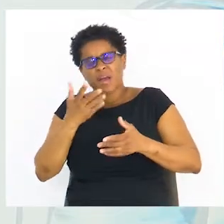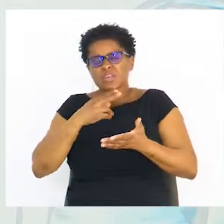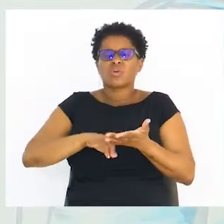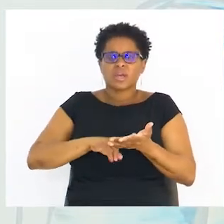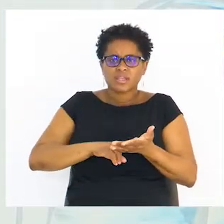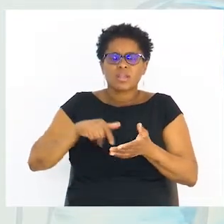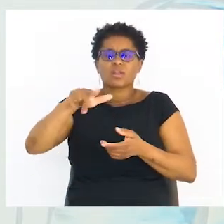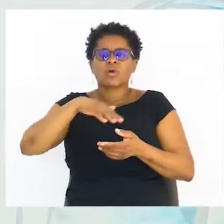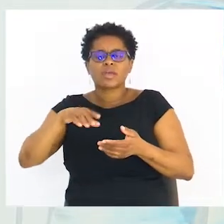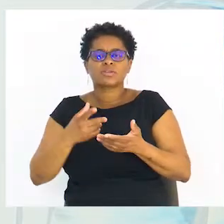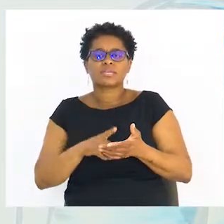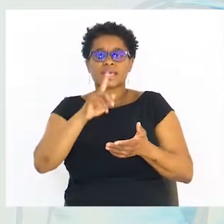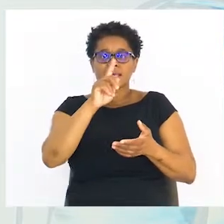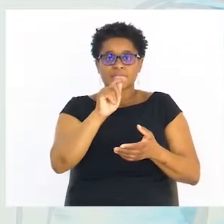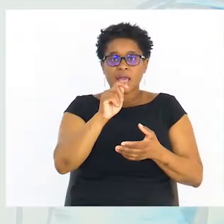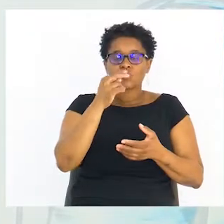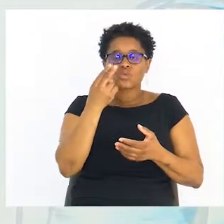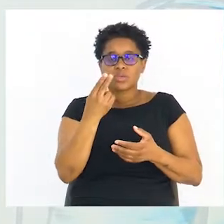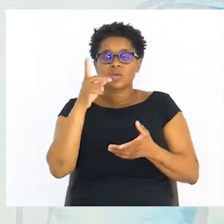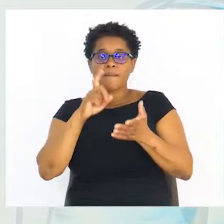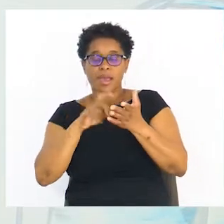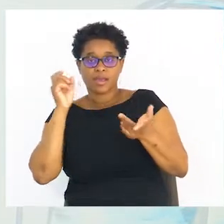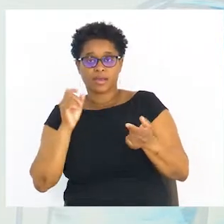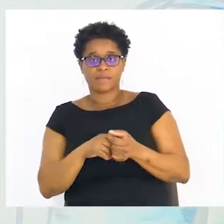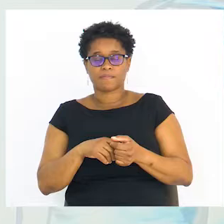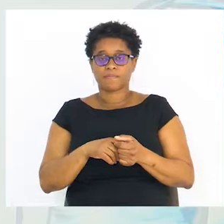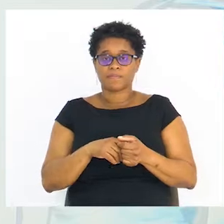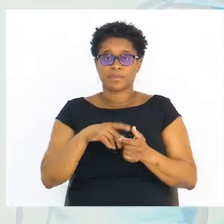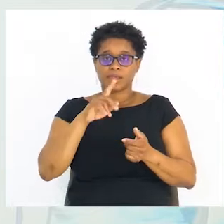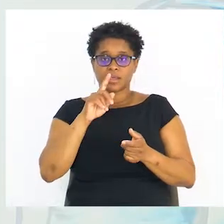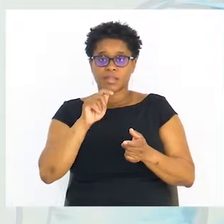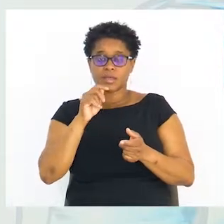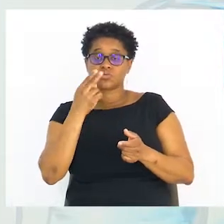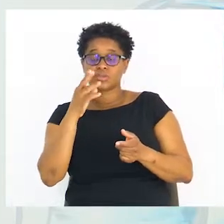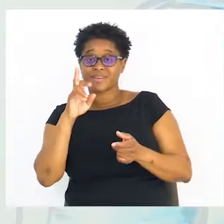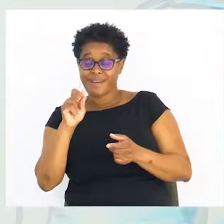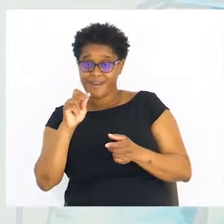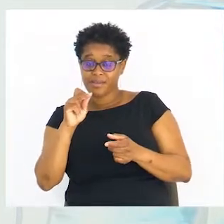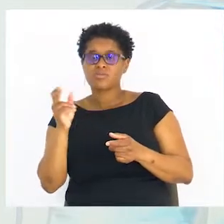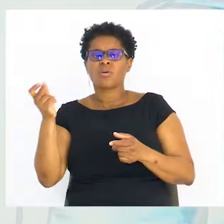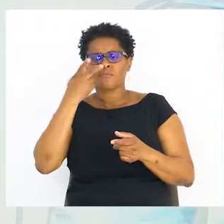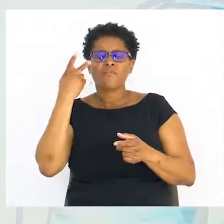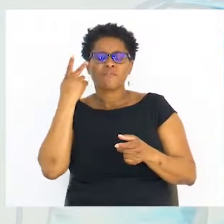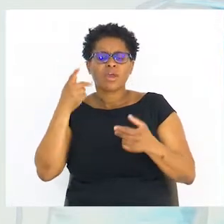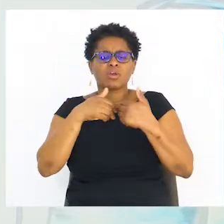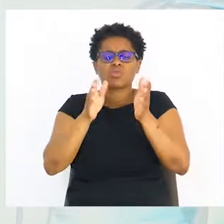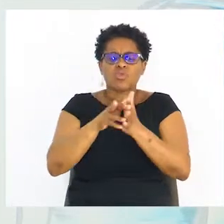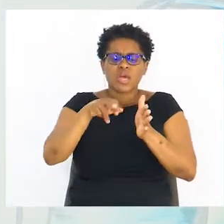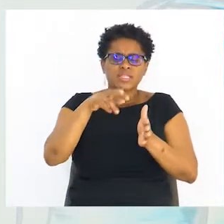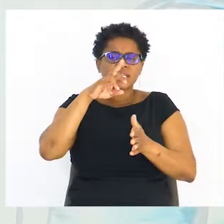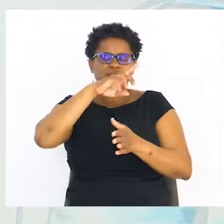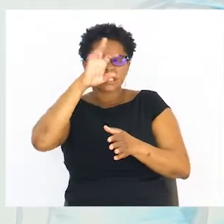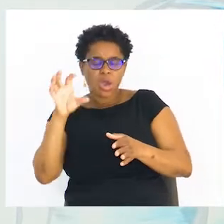dos Estados Unidos da América, acabaram por povoar toda essa região,